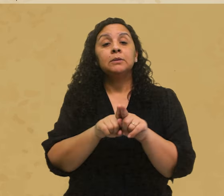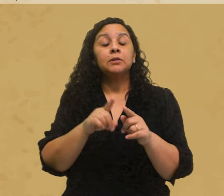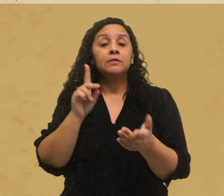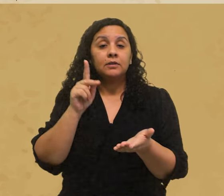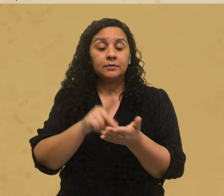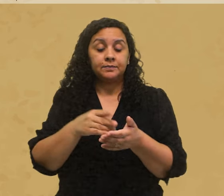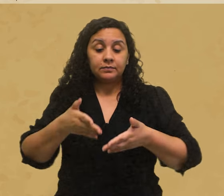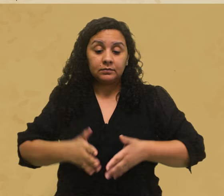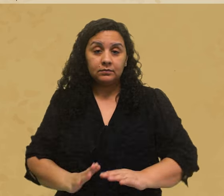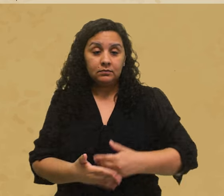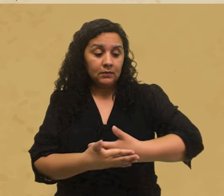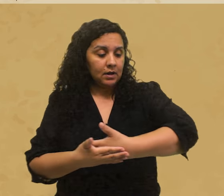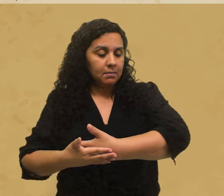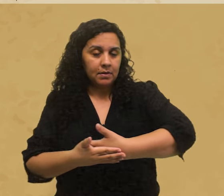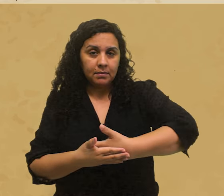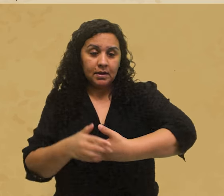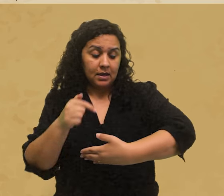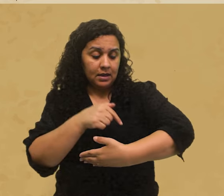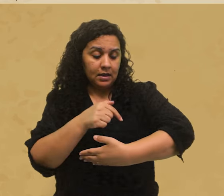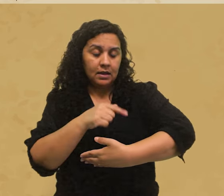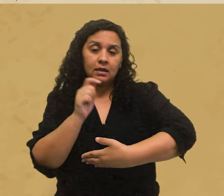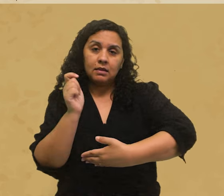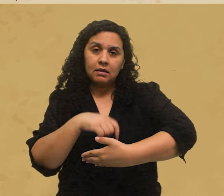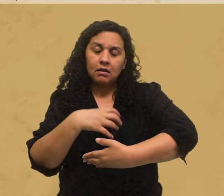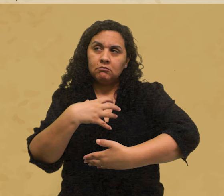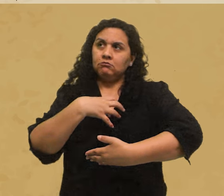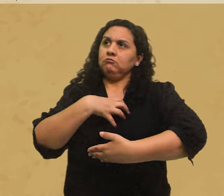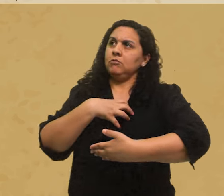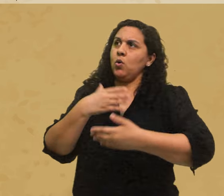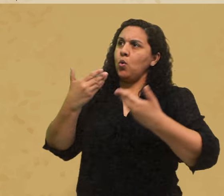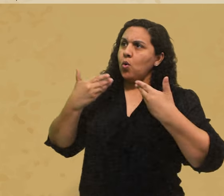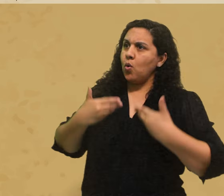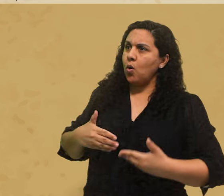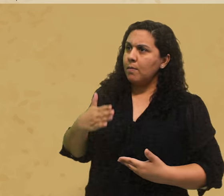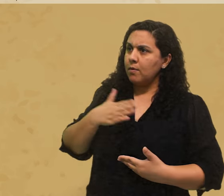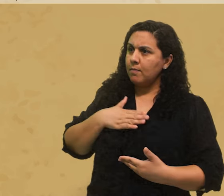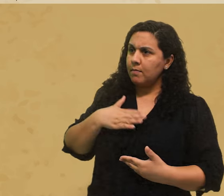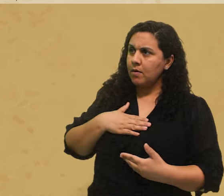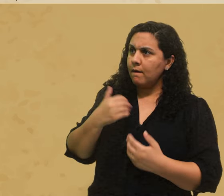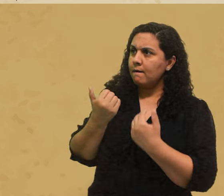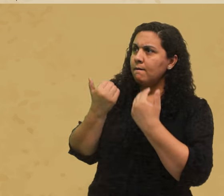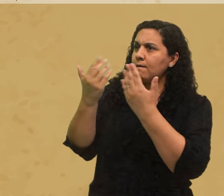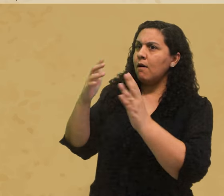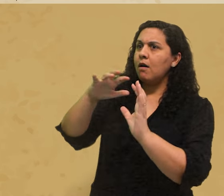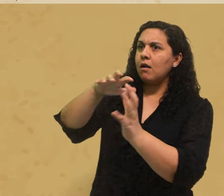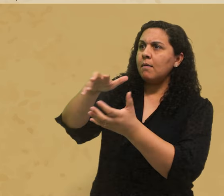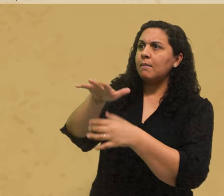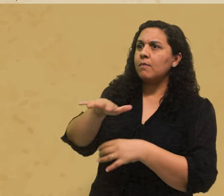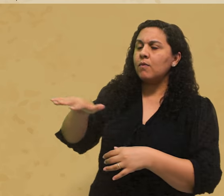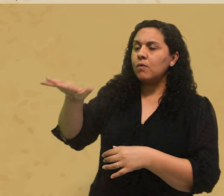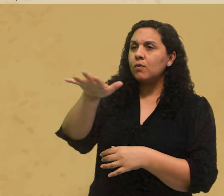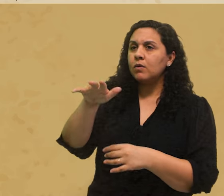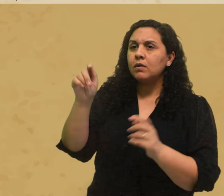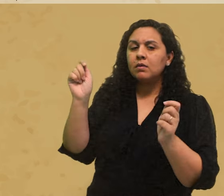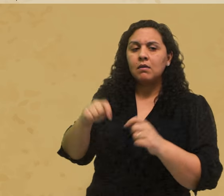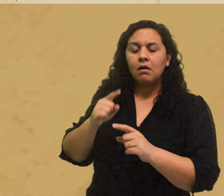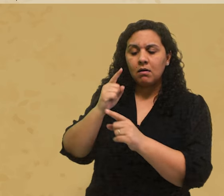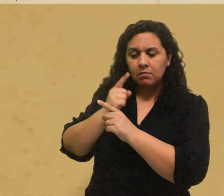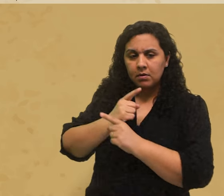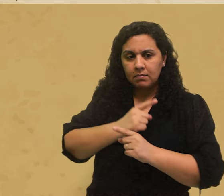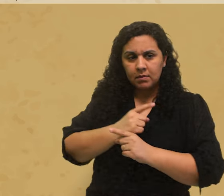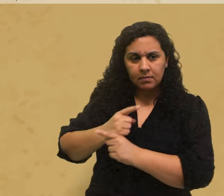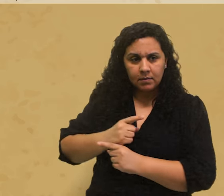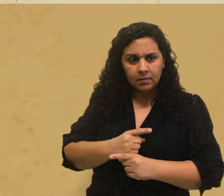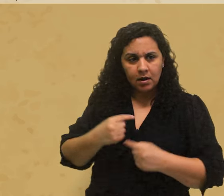verdade, quando o bebê já é capaz de diferenciar o seu próprio corpo do mundo externo, ele identifica